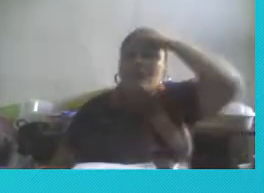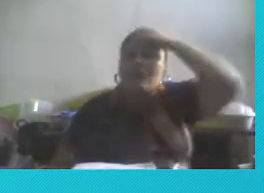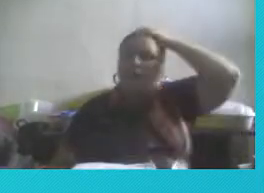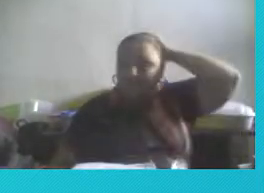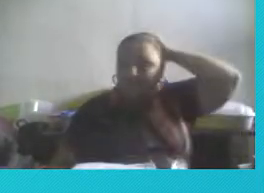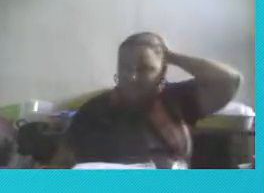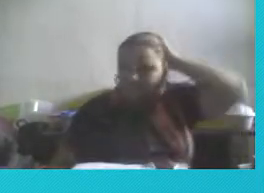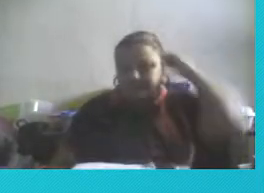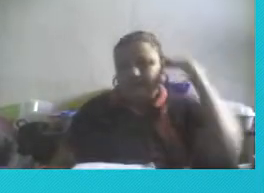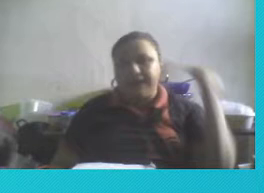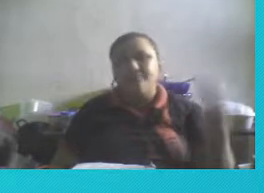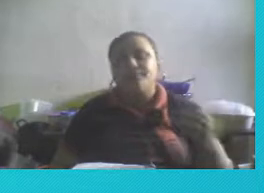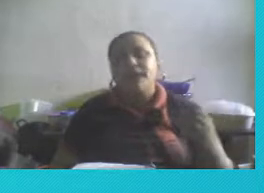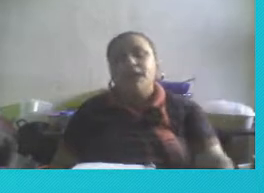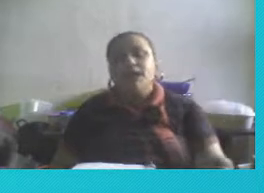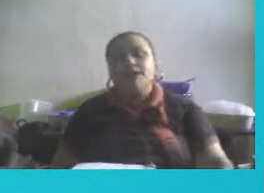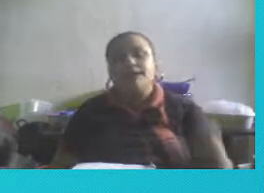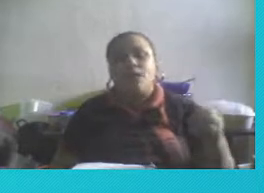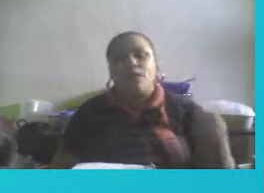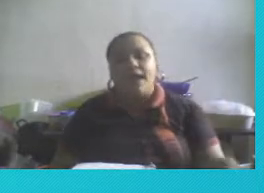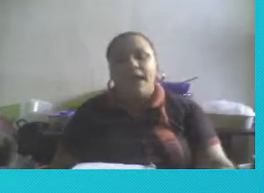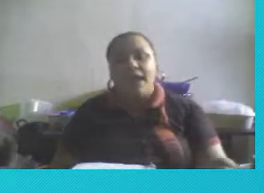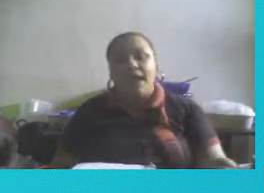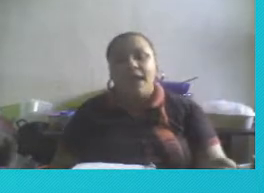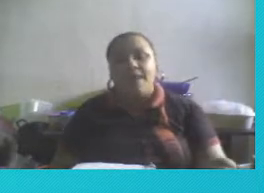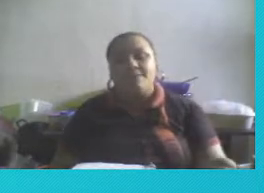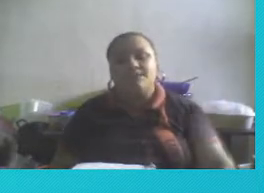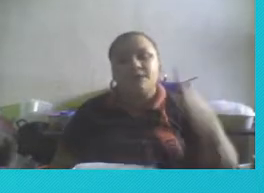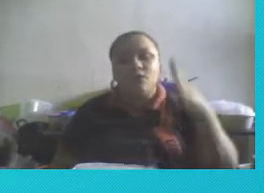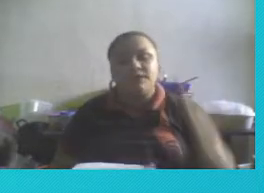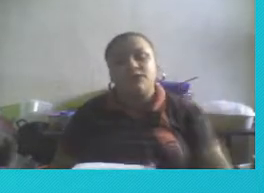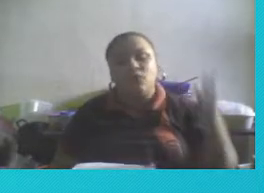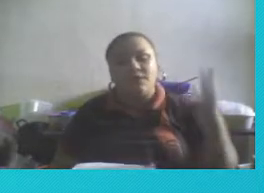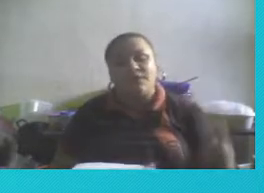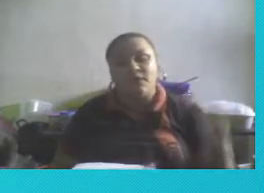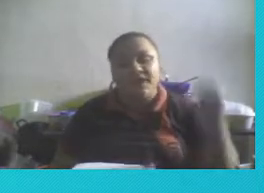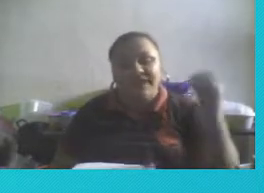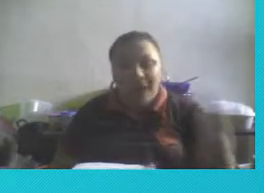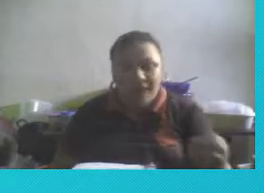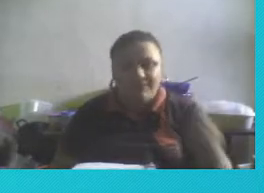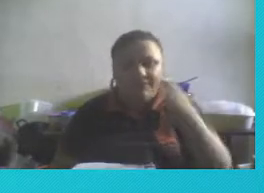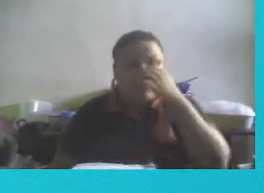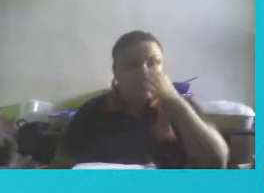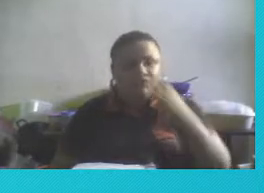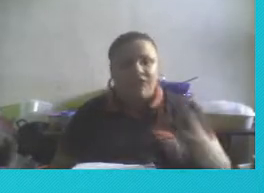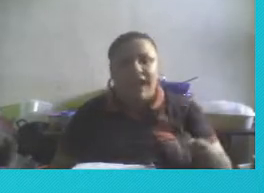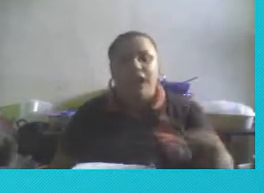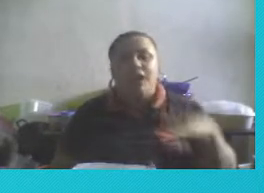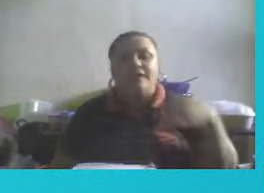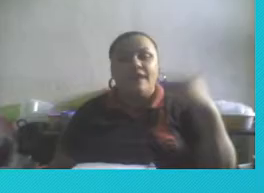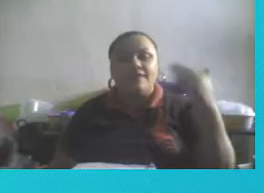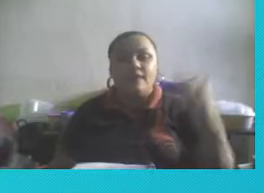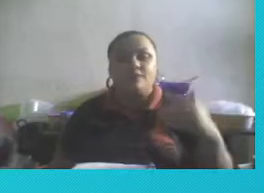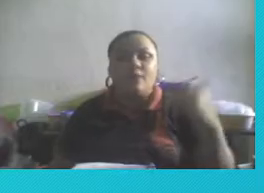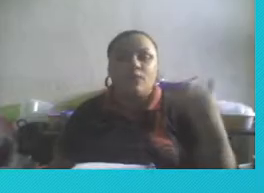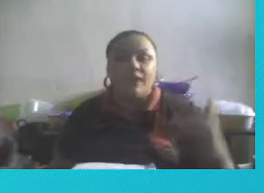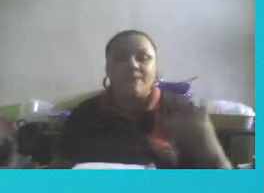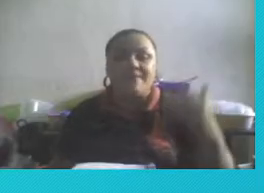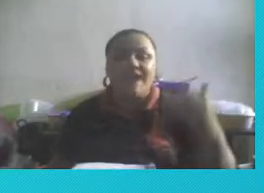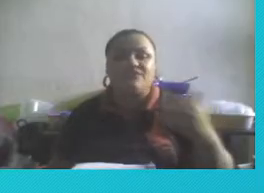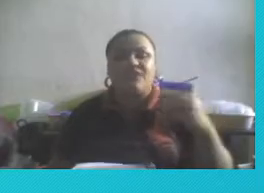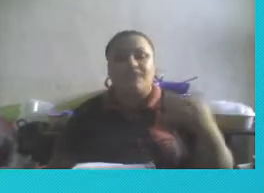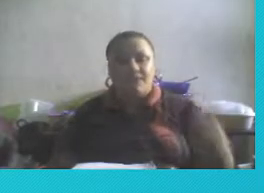né? Agora mais ainda, tá? Então, se os sintomas forem graves, falta de ar, devemos